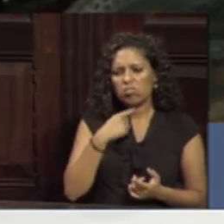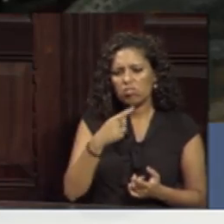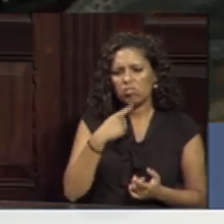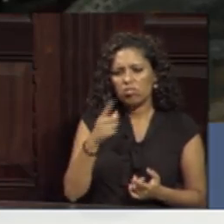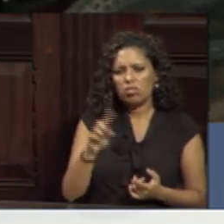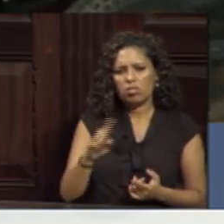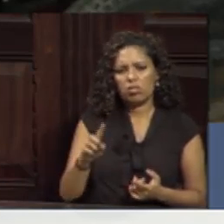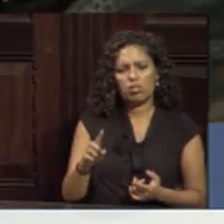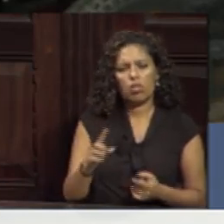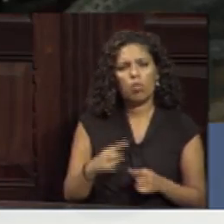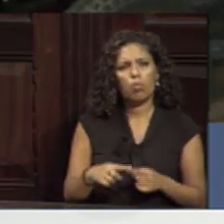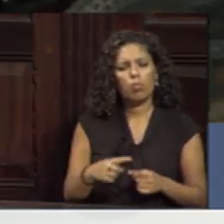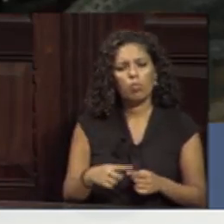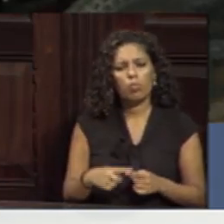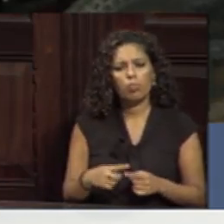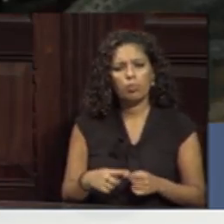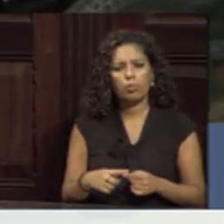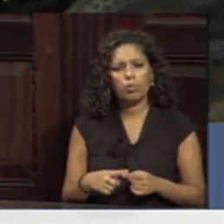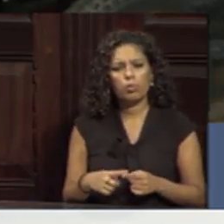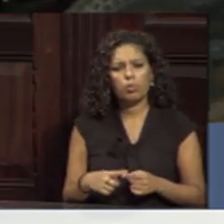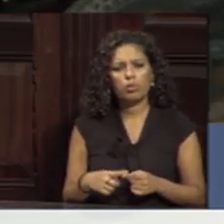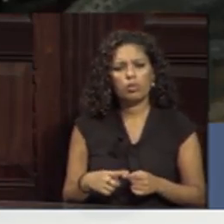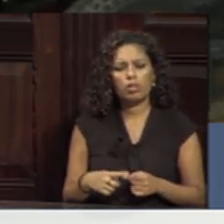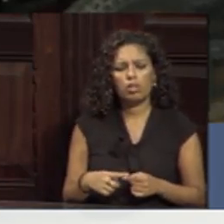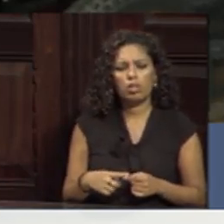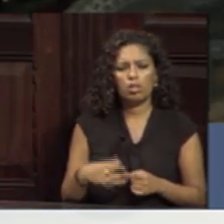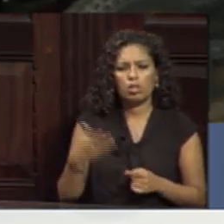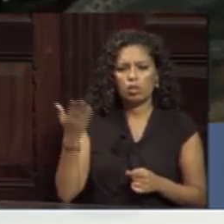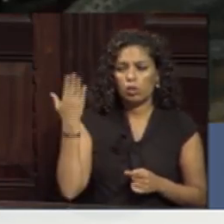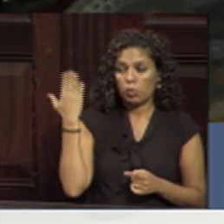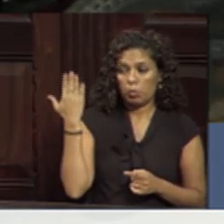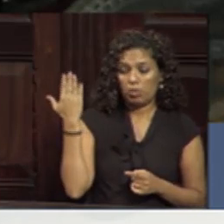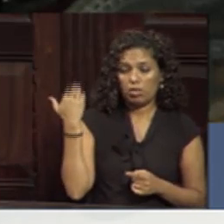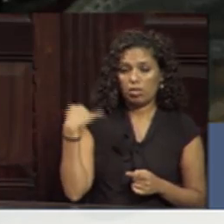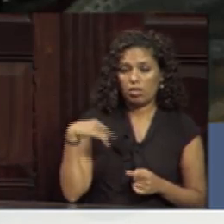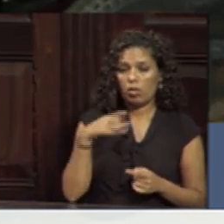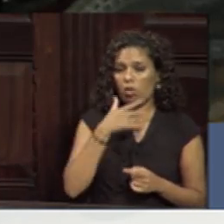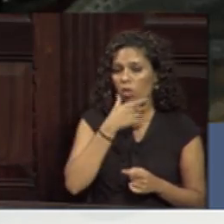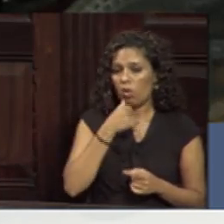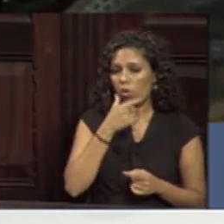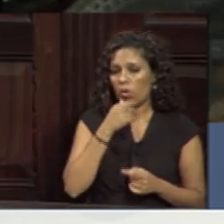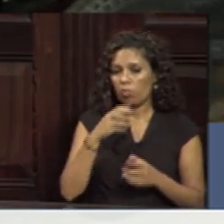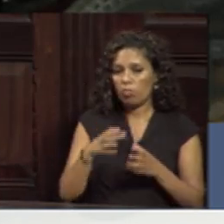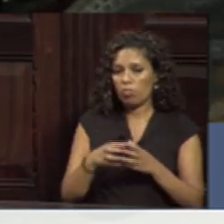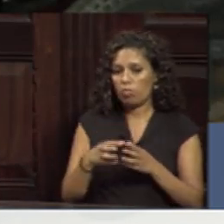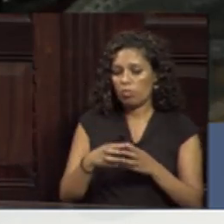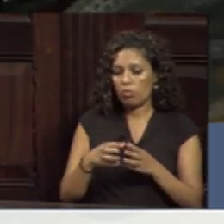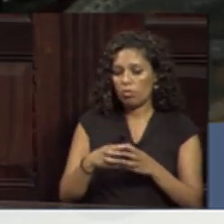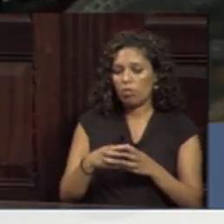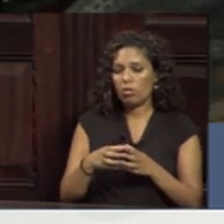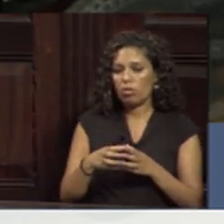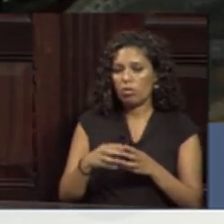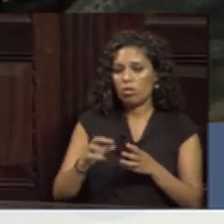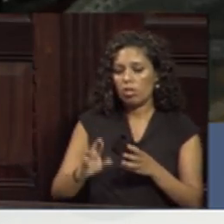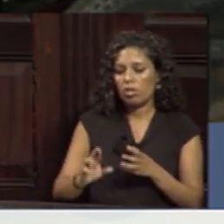da inteligência da Polícia Civil, pedindo se nós podíamos fazer algum movimento para consertar 5